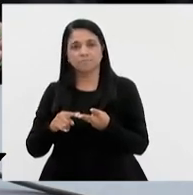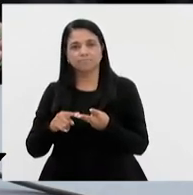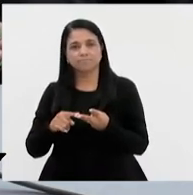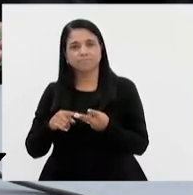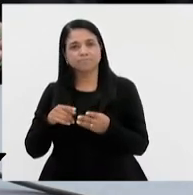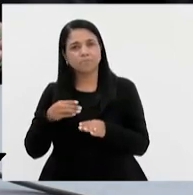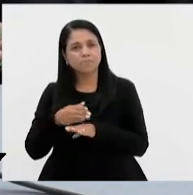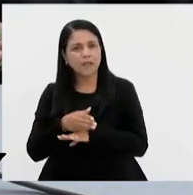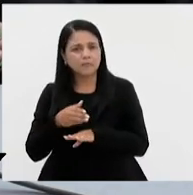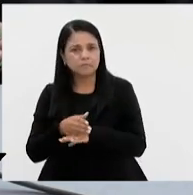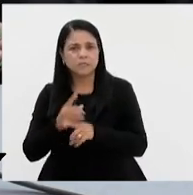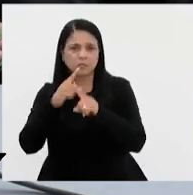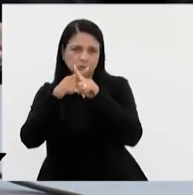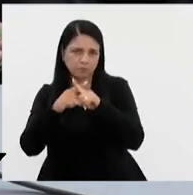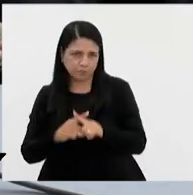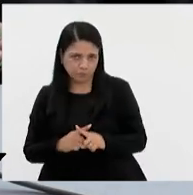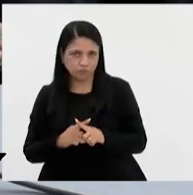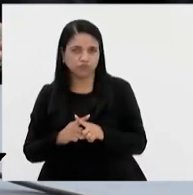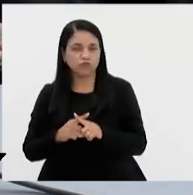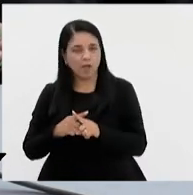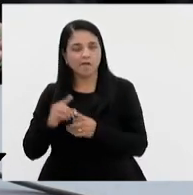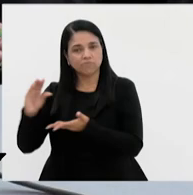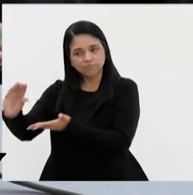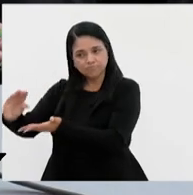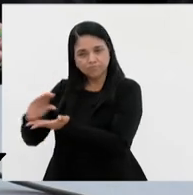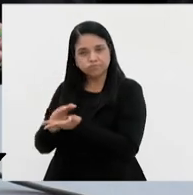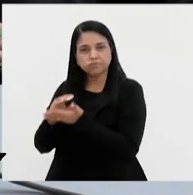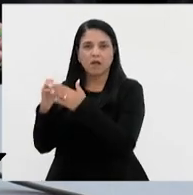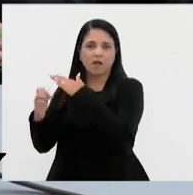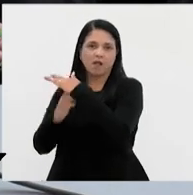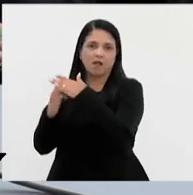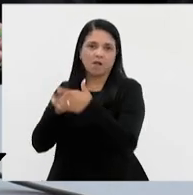participação nessas competições. Então,